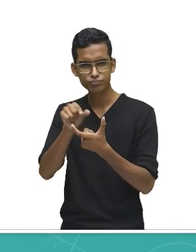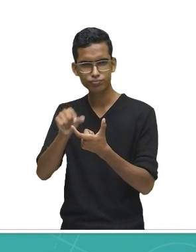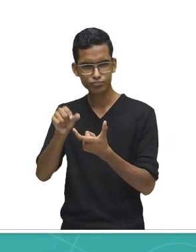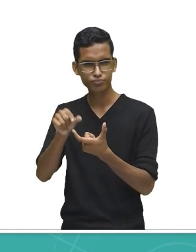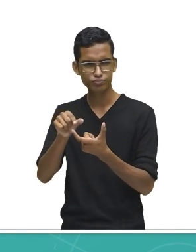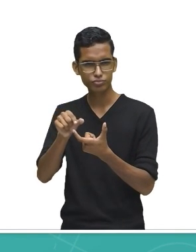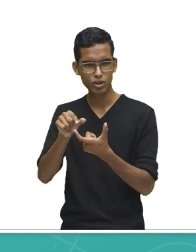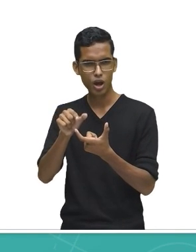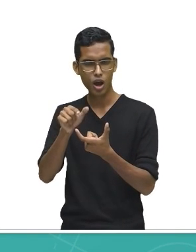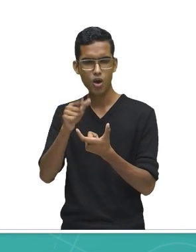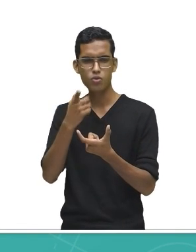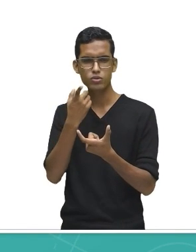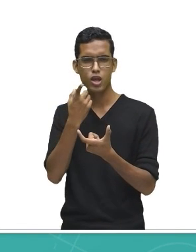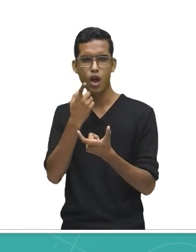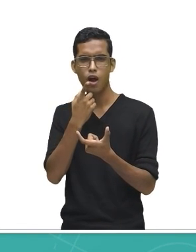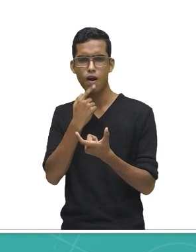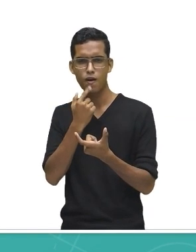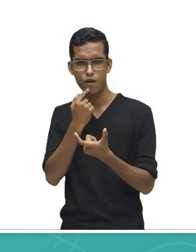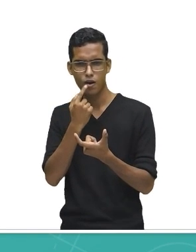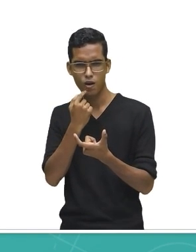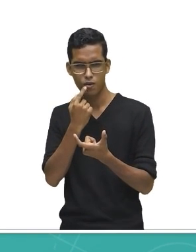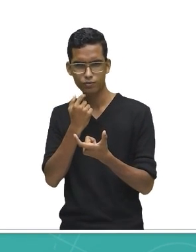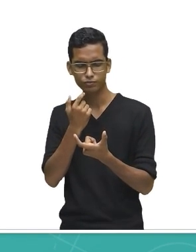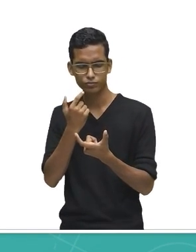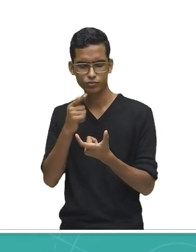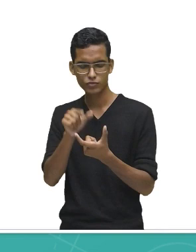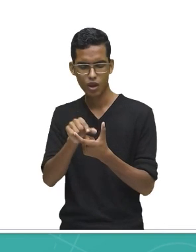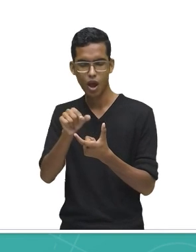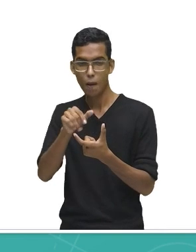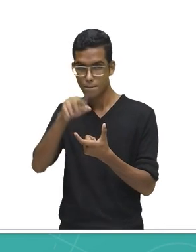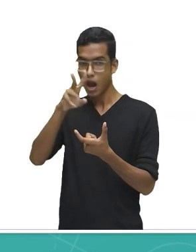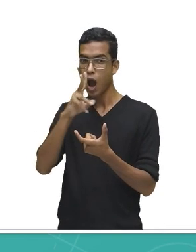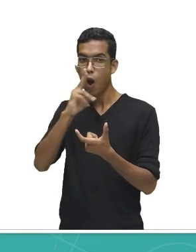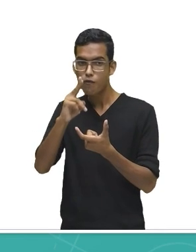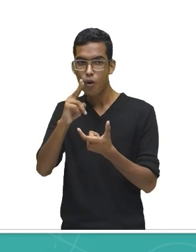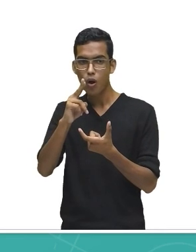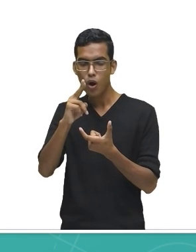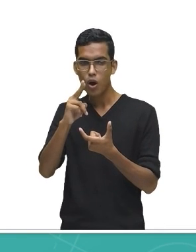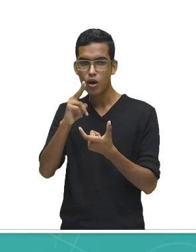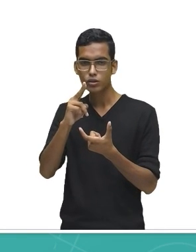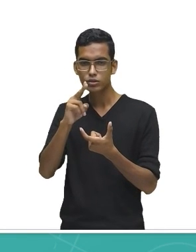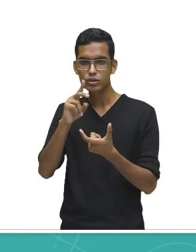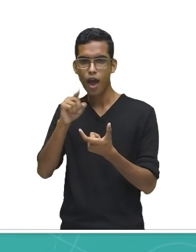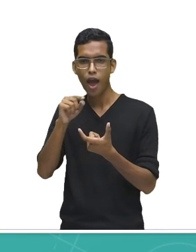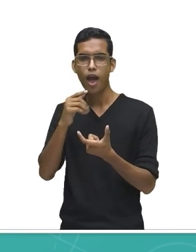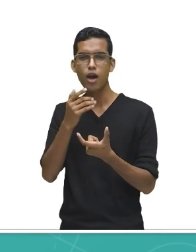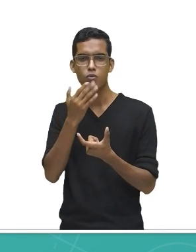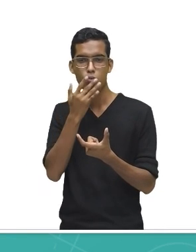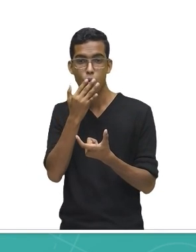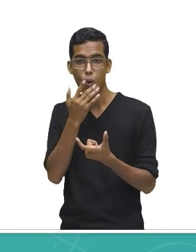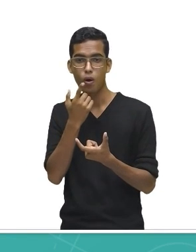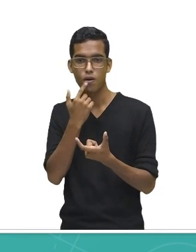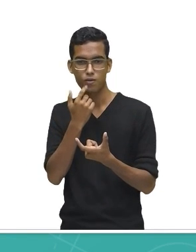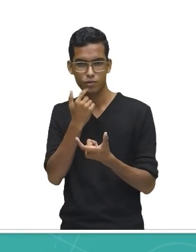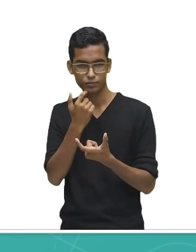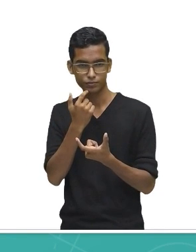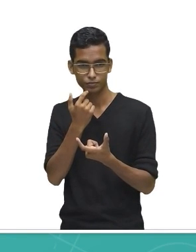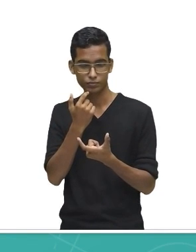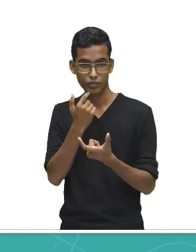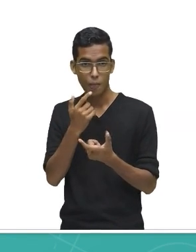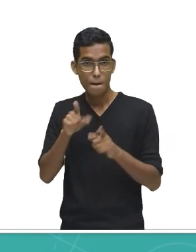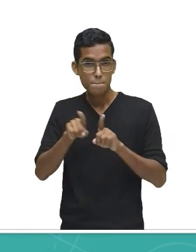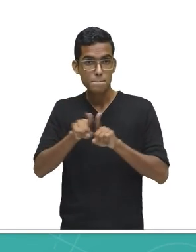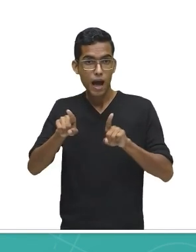mais intensidade, estão destacadas corretamente, exceto, quando fala exceto, é porque